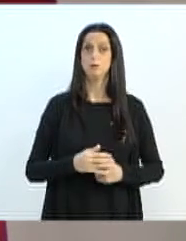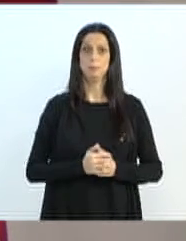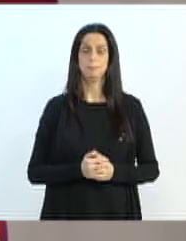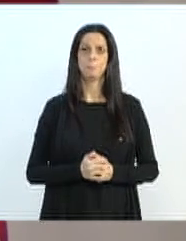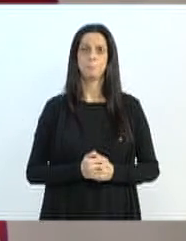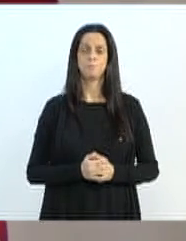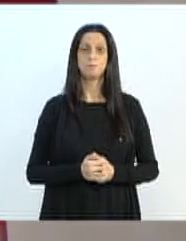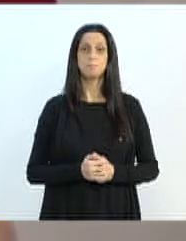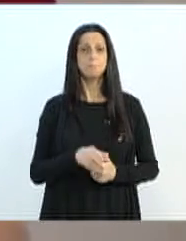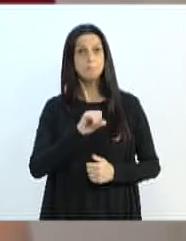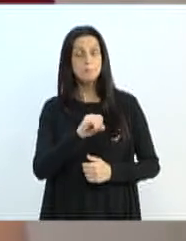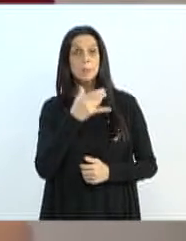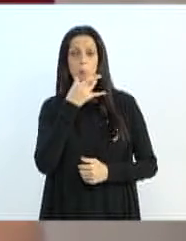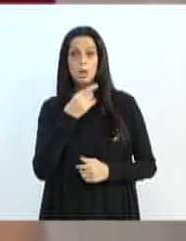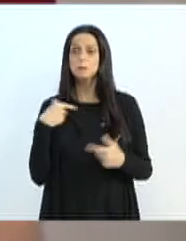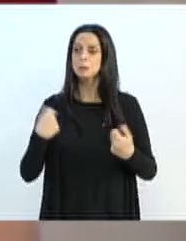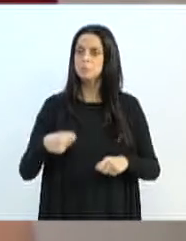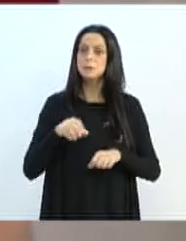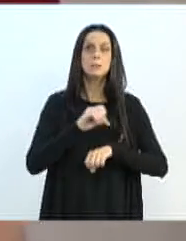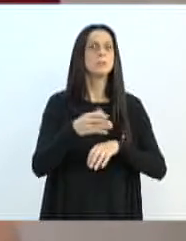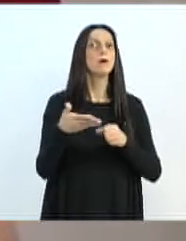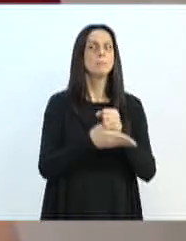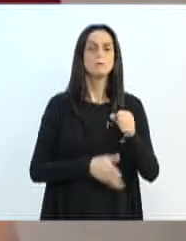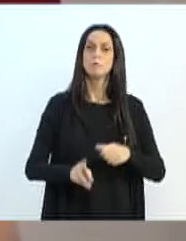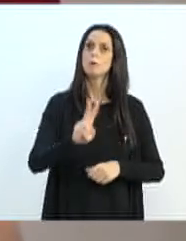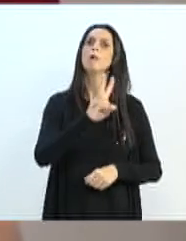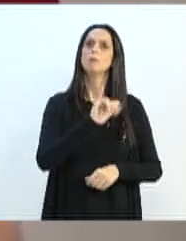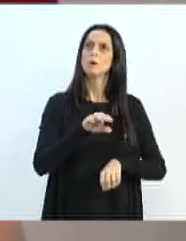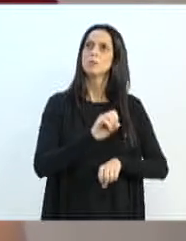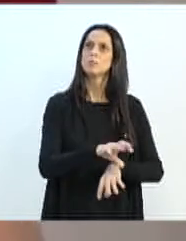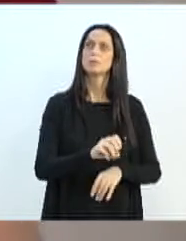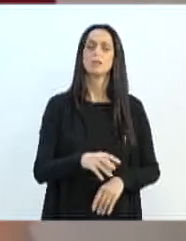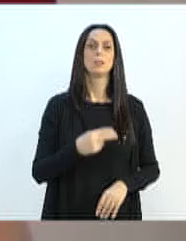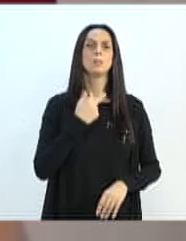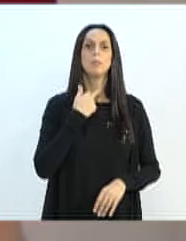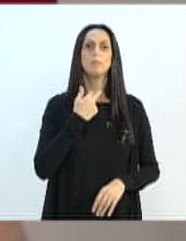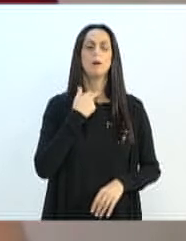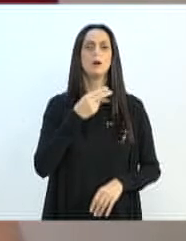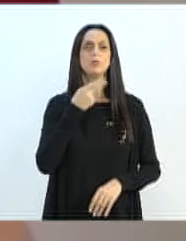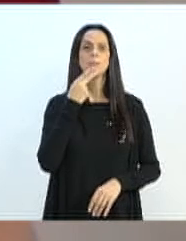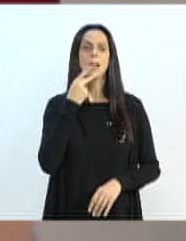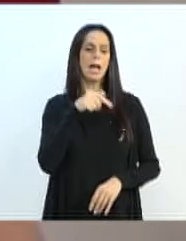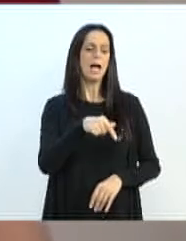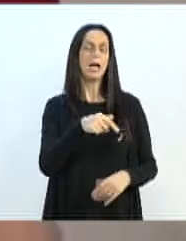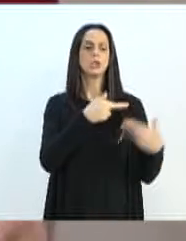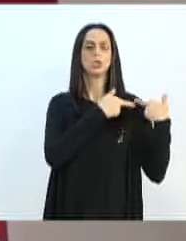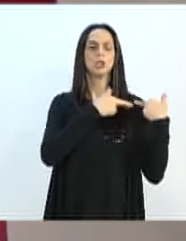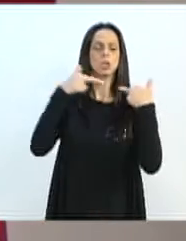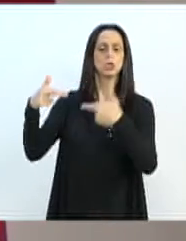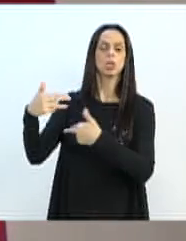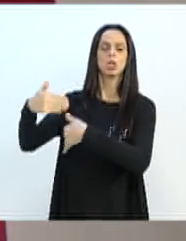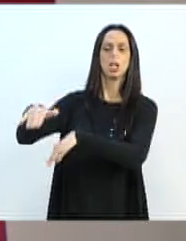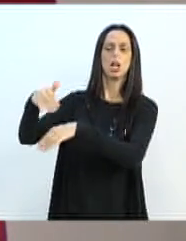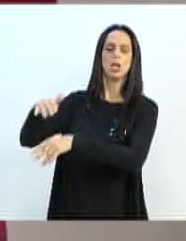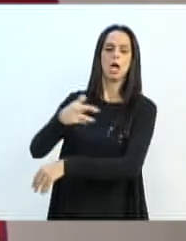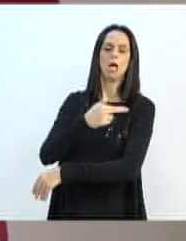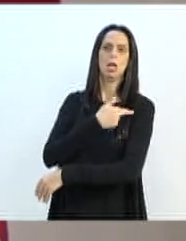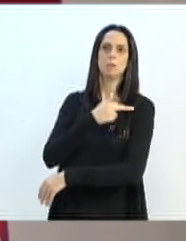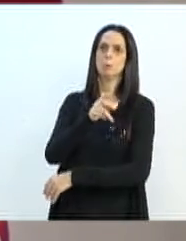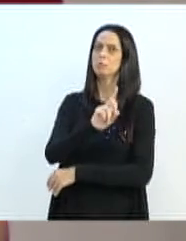eles aquilo que é considerado princípios e valores. A gente não deve terceirizar aquilo que é nossa responsabilidade, senhores vereadores.